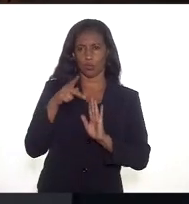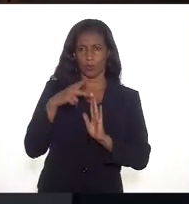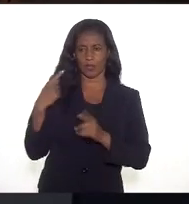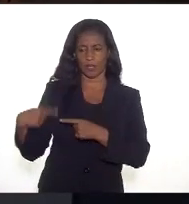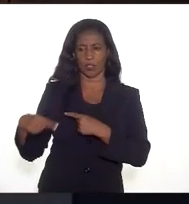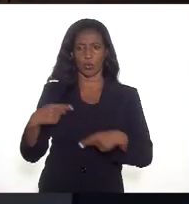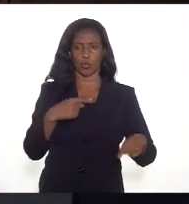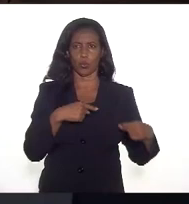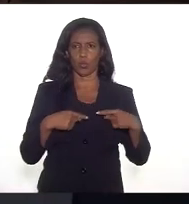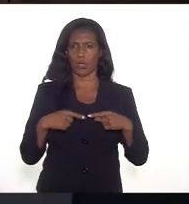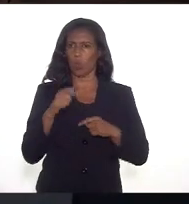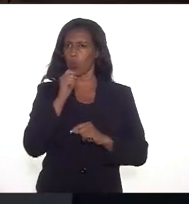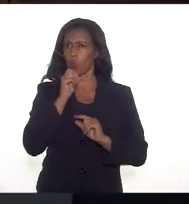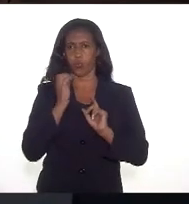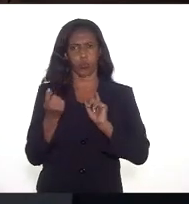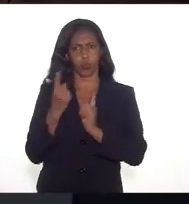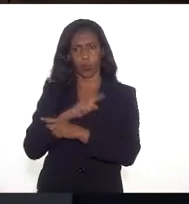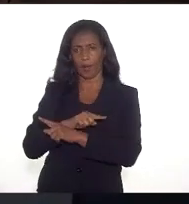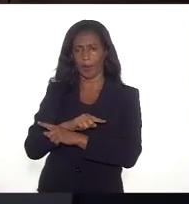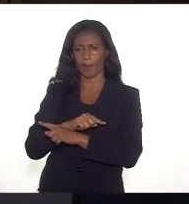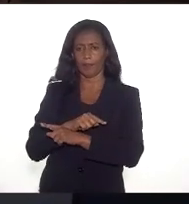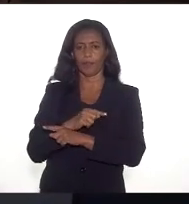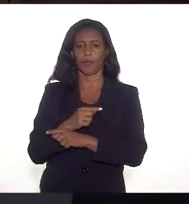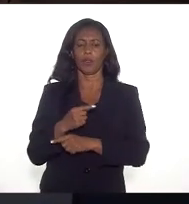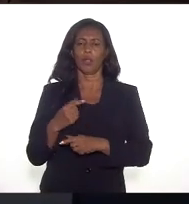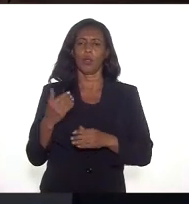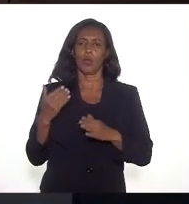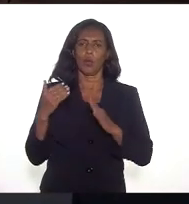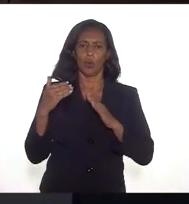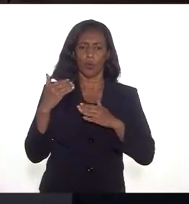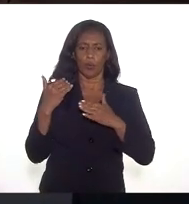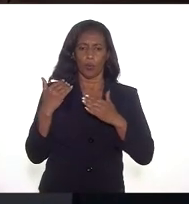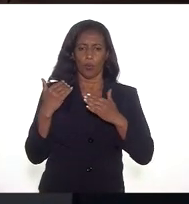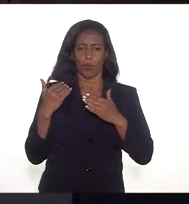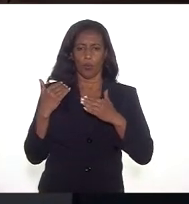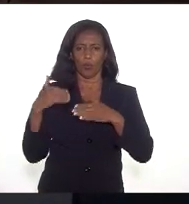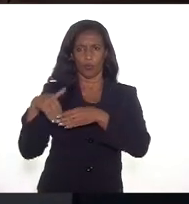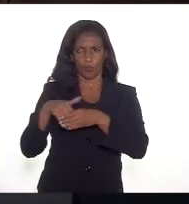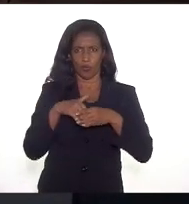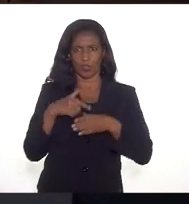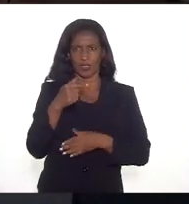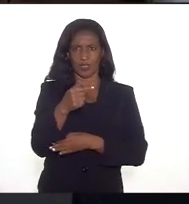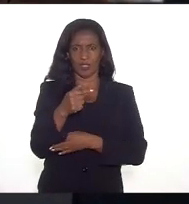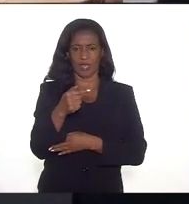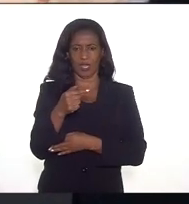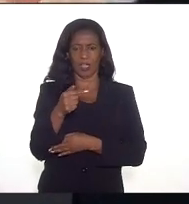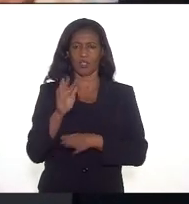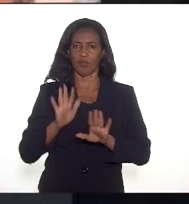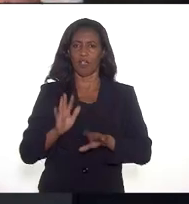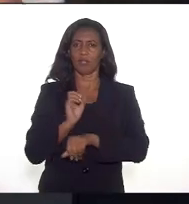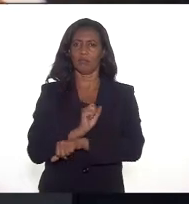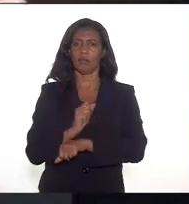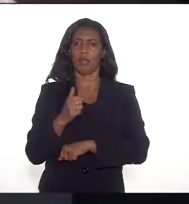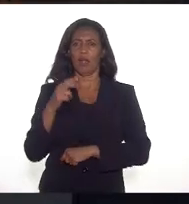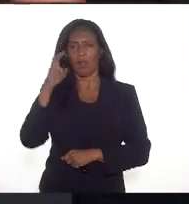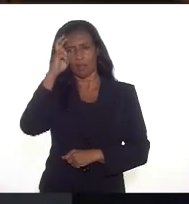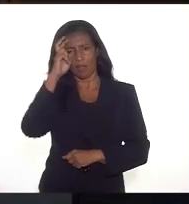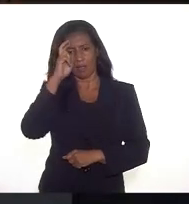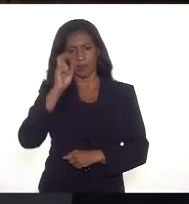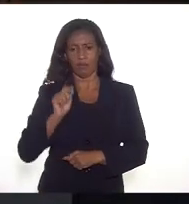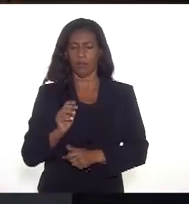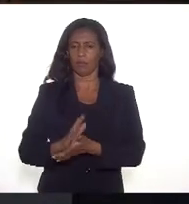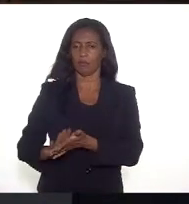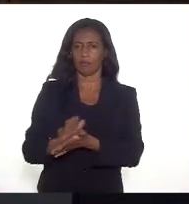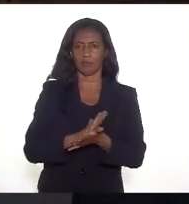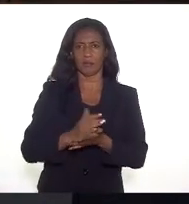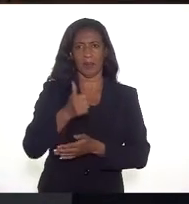discussão, não havendo que queira discutir, o presidente recebeu 7 emendas, ficará até a próxima quinta. Nada mais havendo a tratar